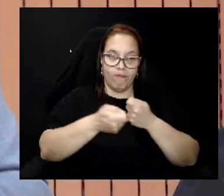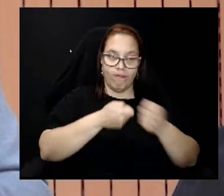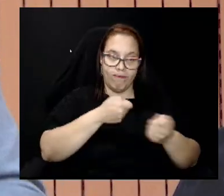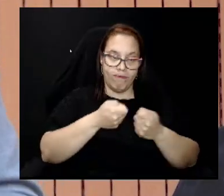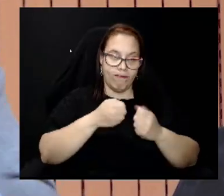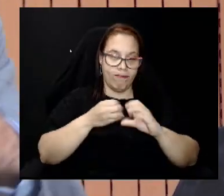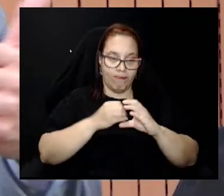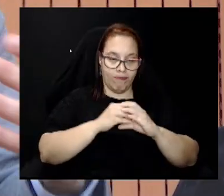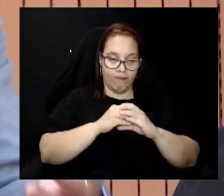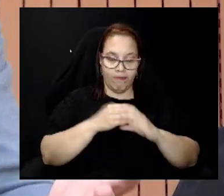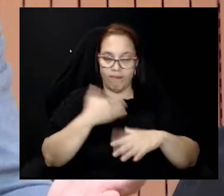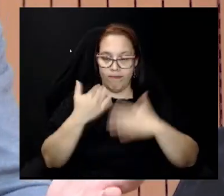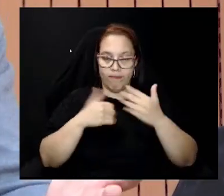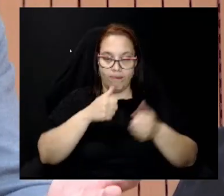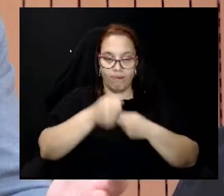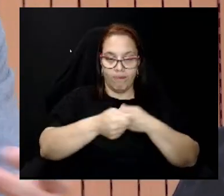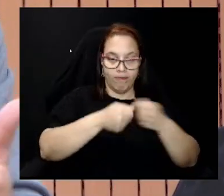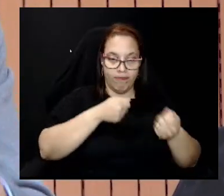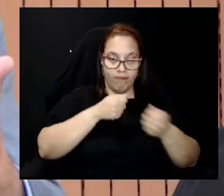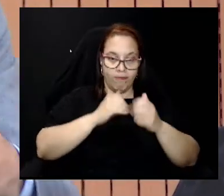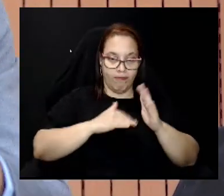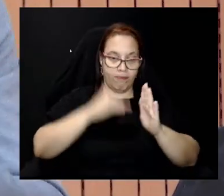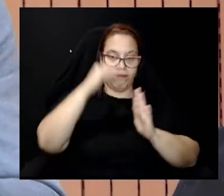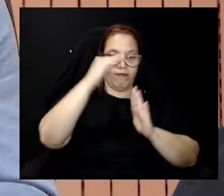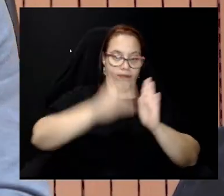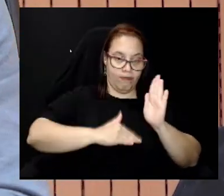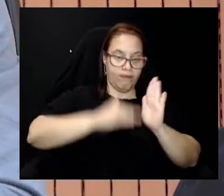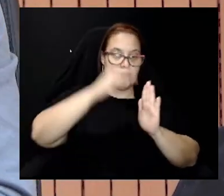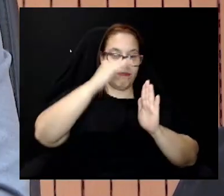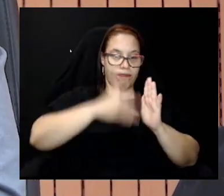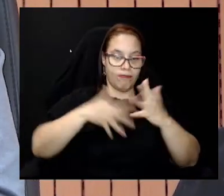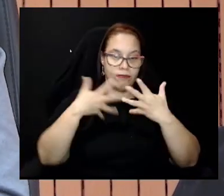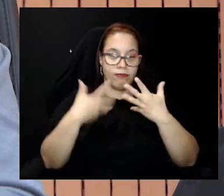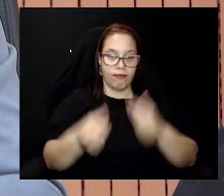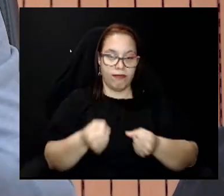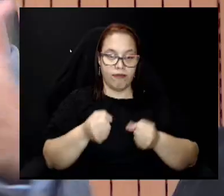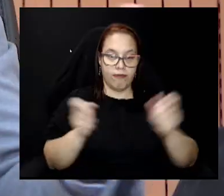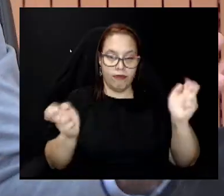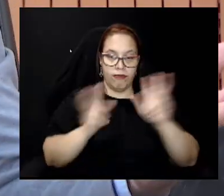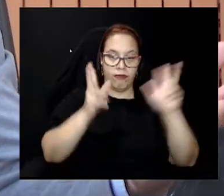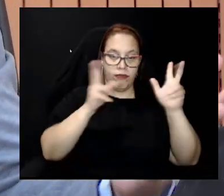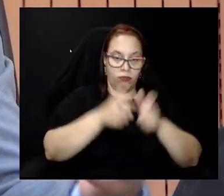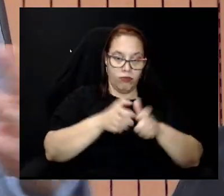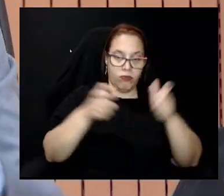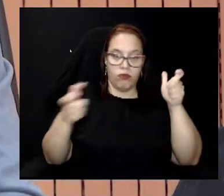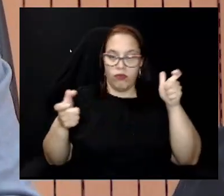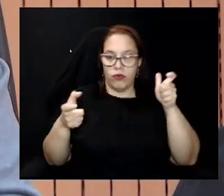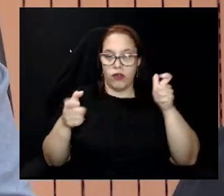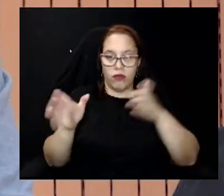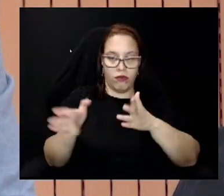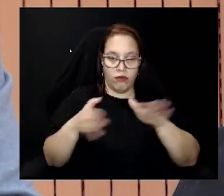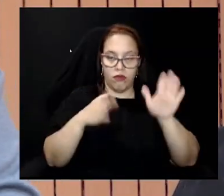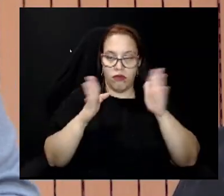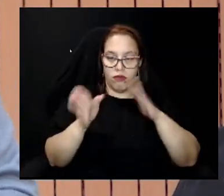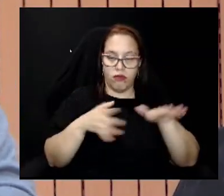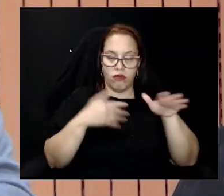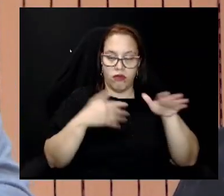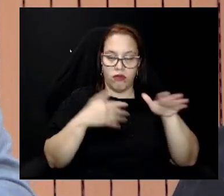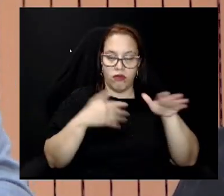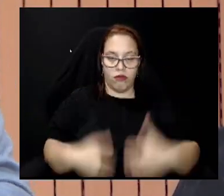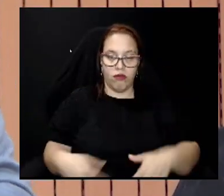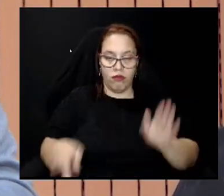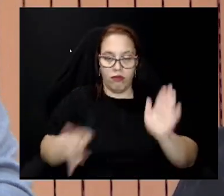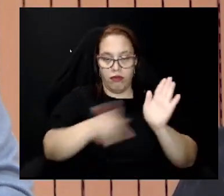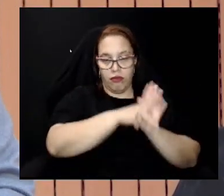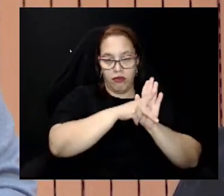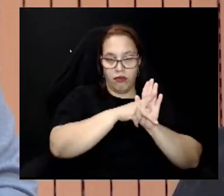morrendo, deixando de crescer, recebendo um sinal para crescimento. É uma linha de produção do nosso corpo, certo? E o que a